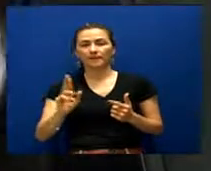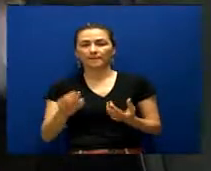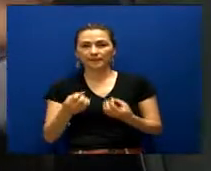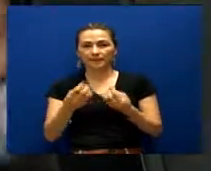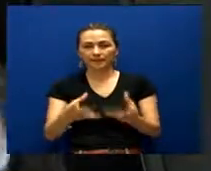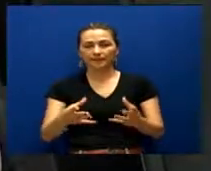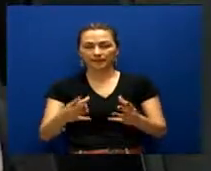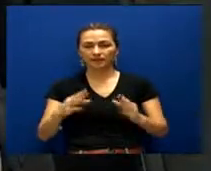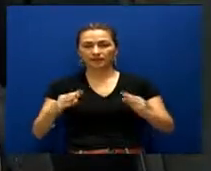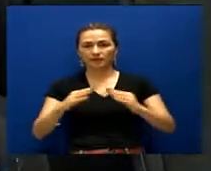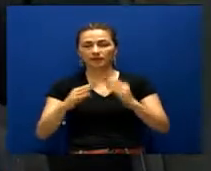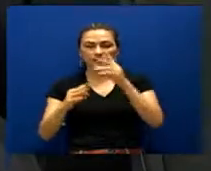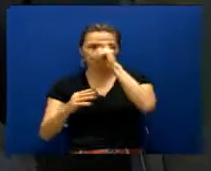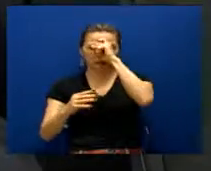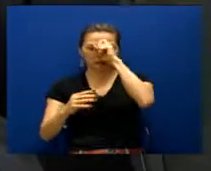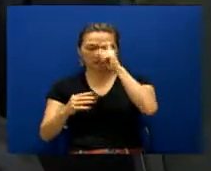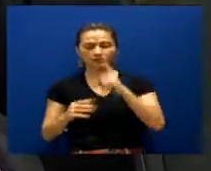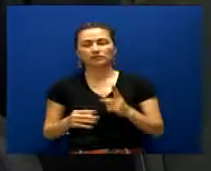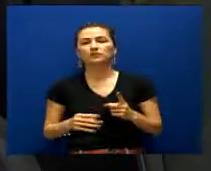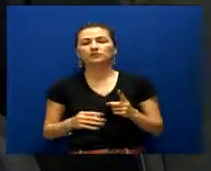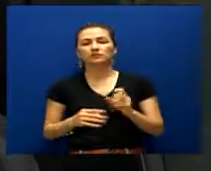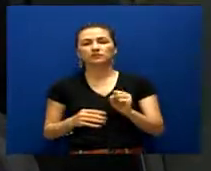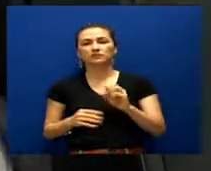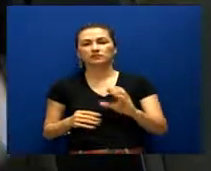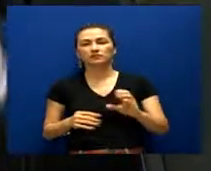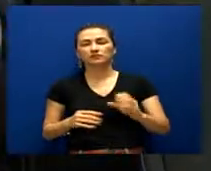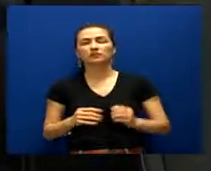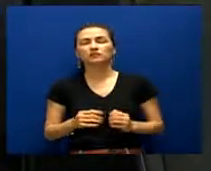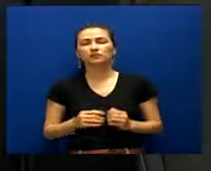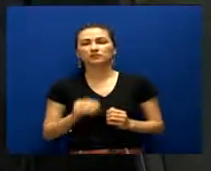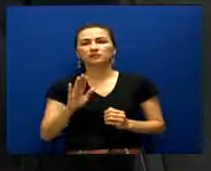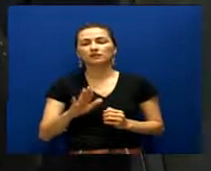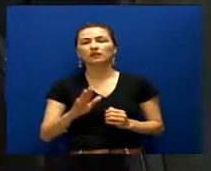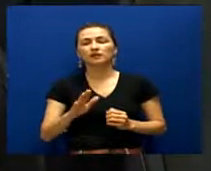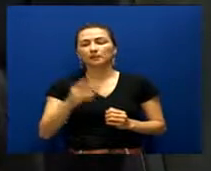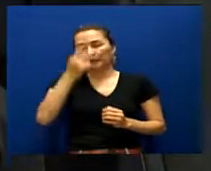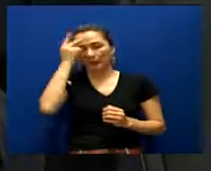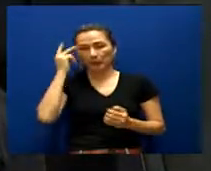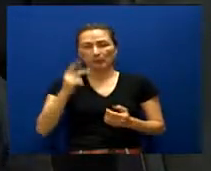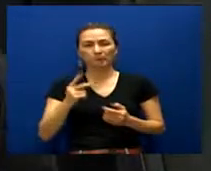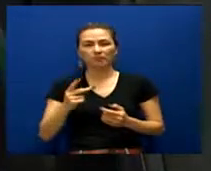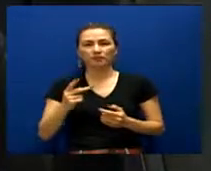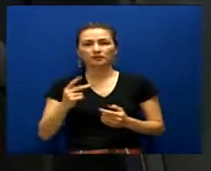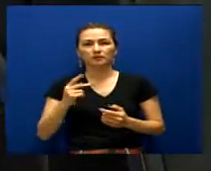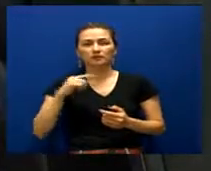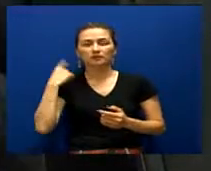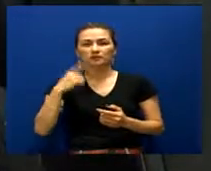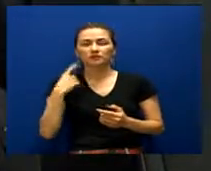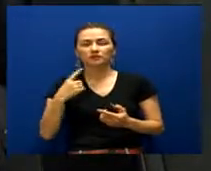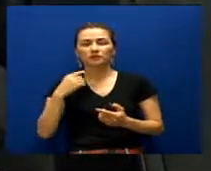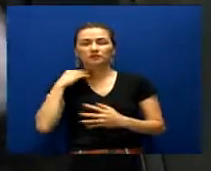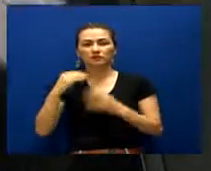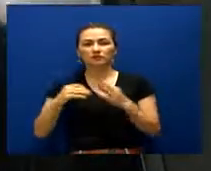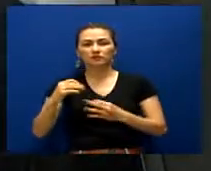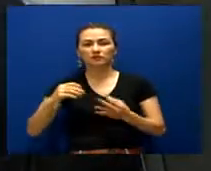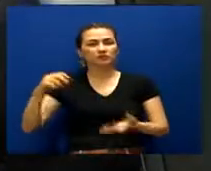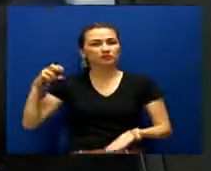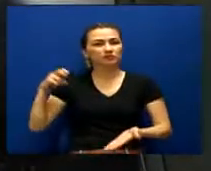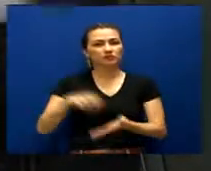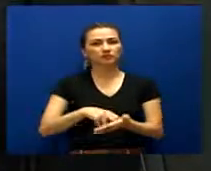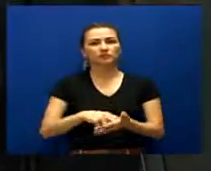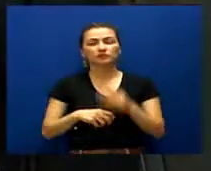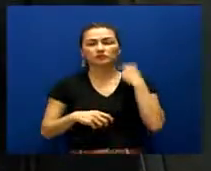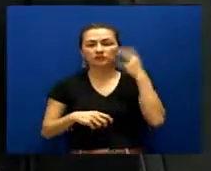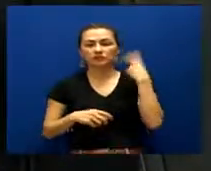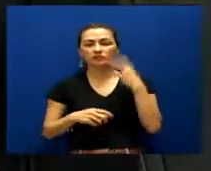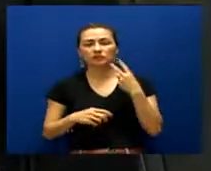que tinha que enviar emenda para a Santa Casa. Mas nós fomos processados por improbidade e agora o